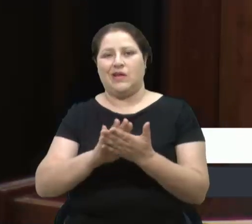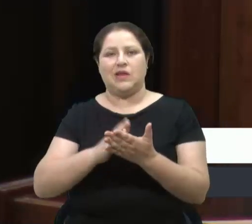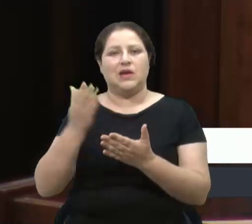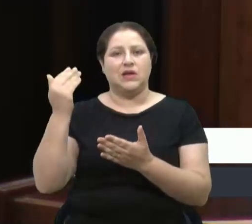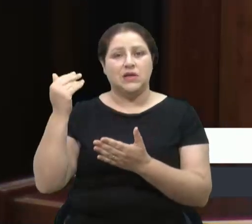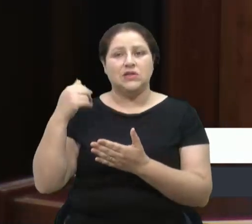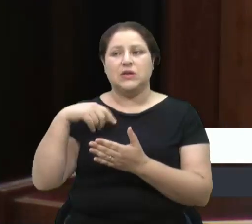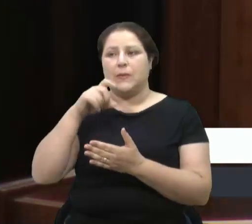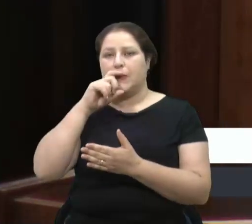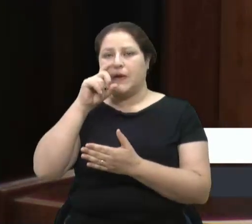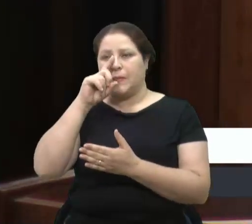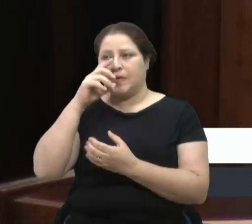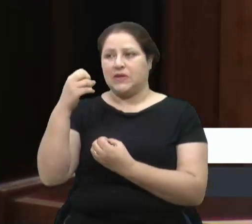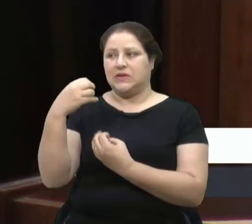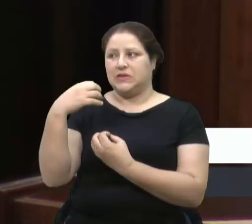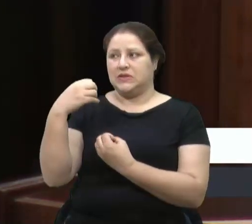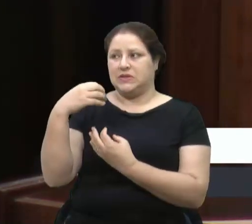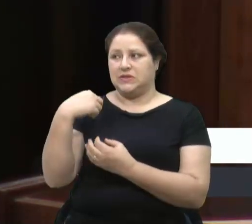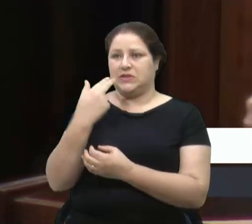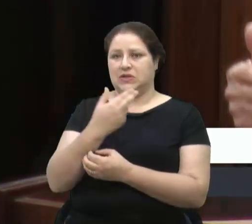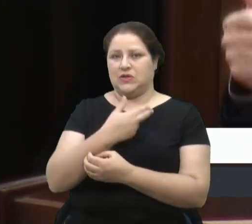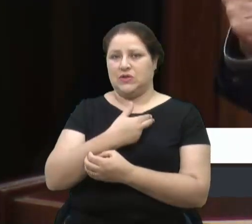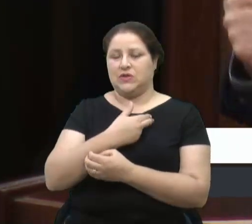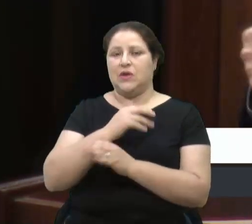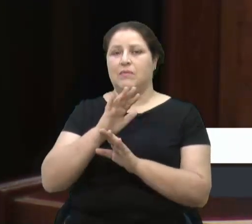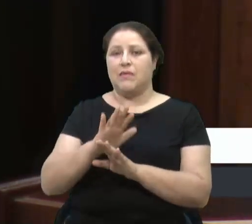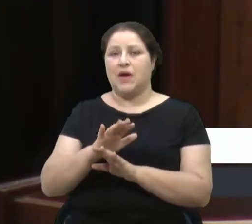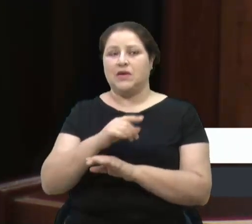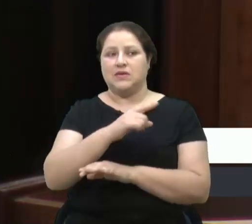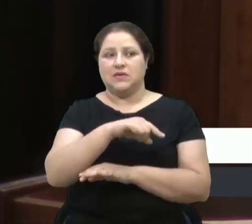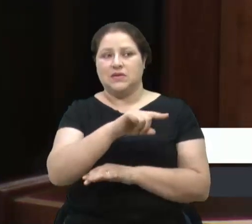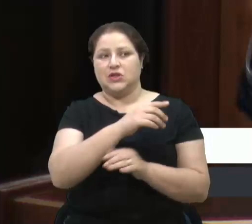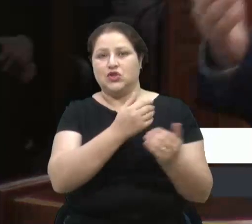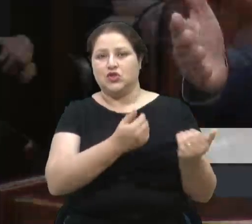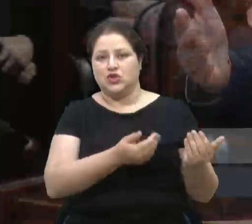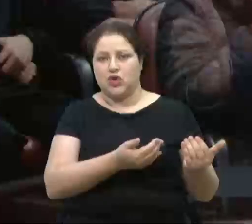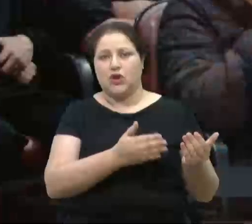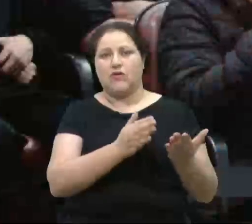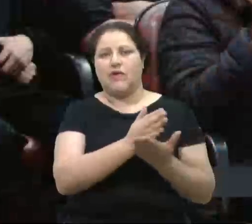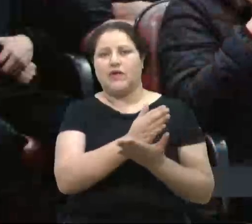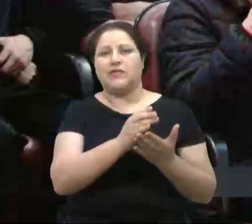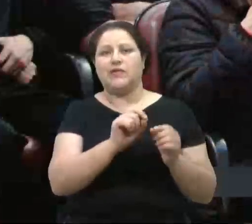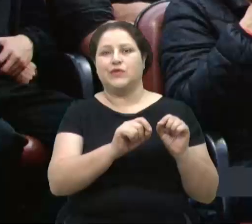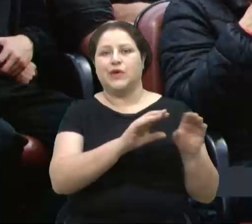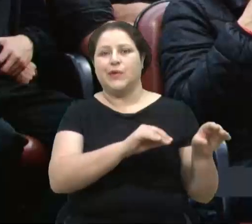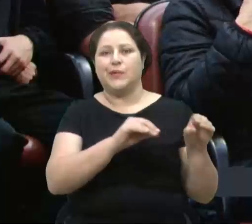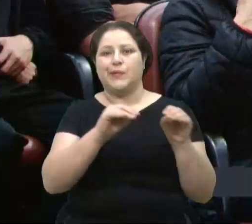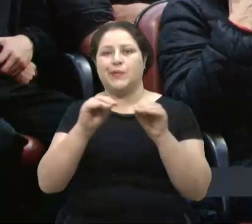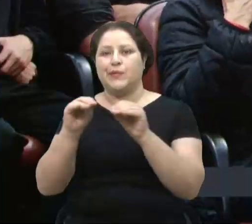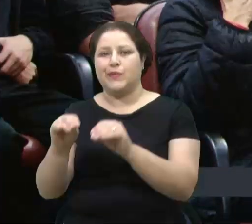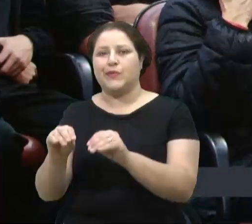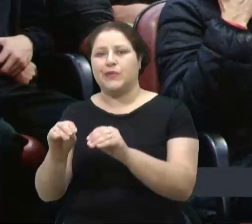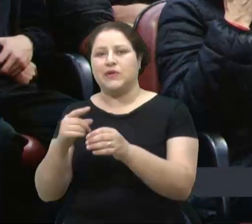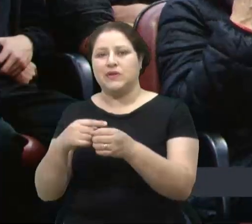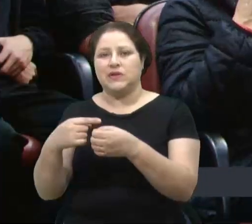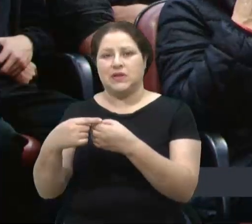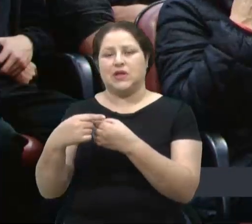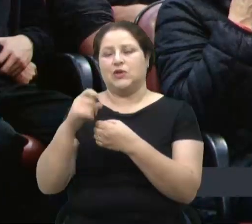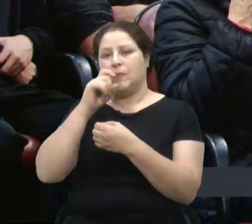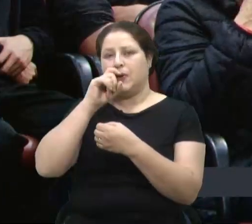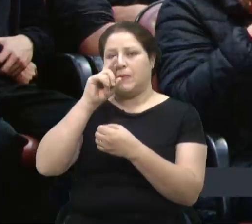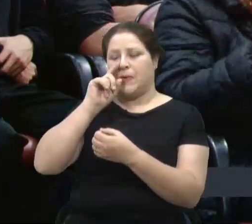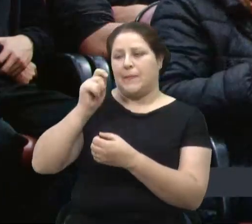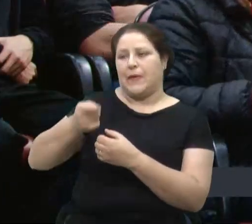os nossos pais mas esse jovem muitas vezes sai do interior vai para a cidade e o pai paga a faculdade para esse jovem